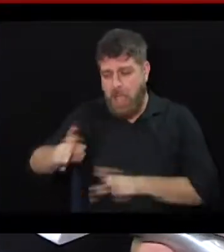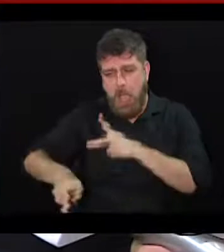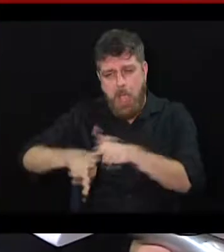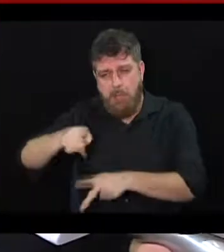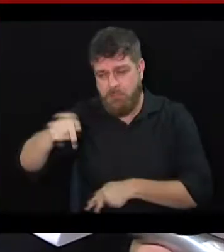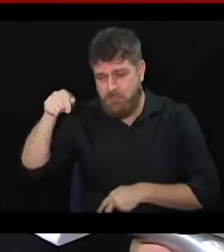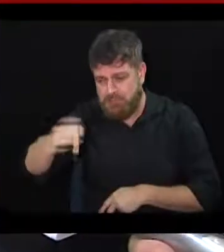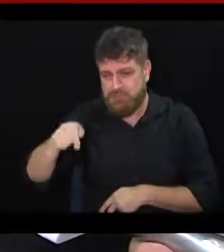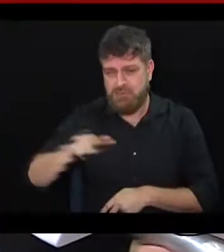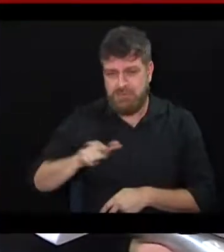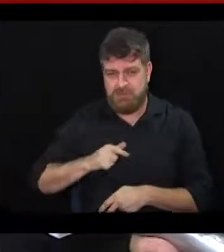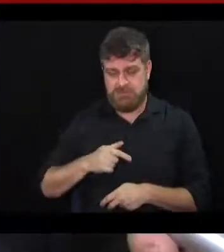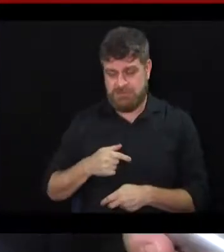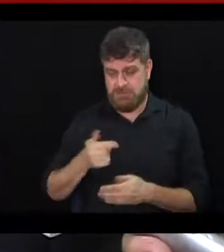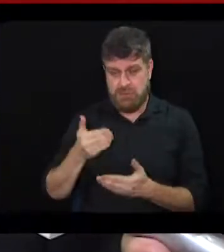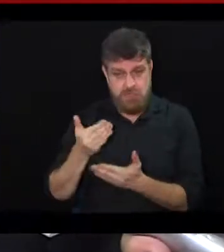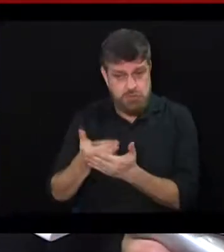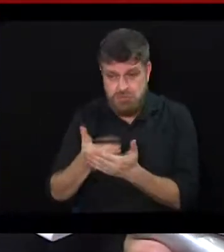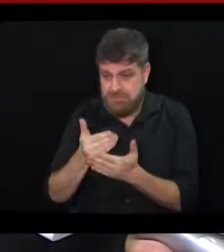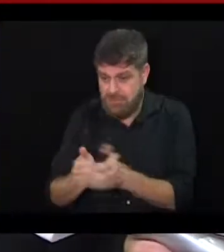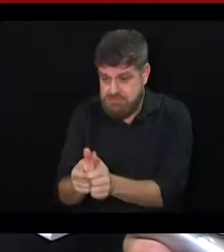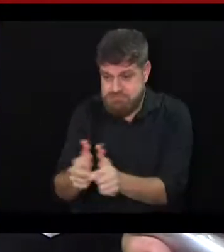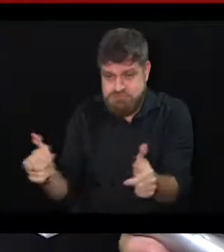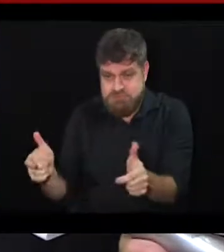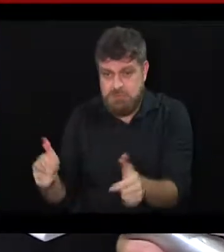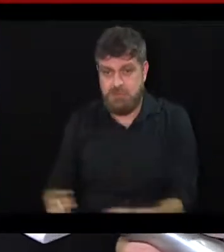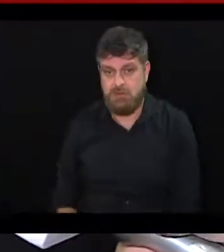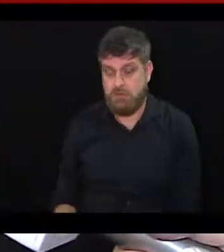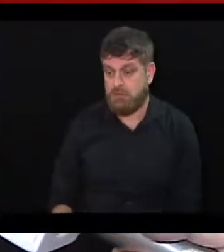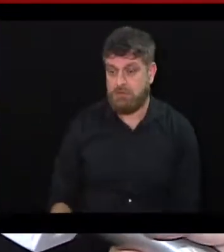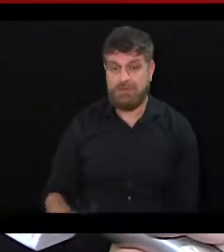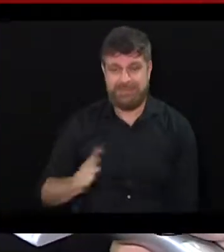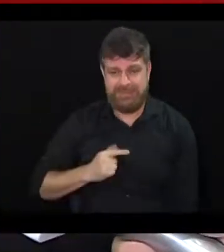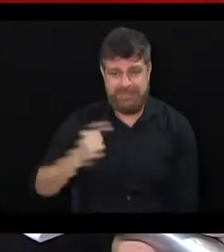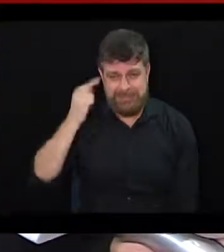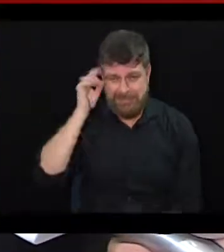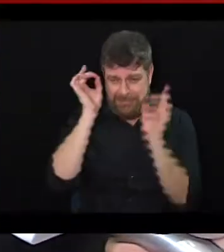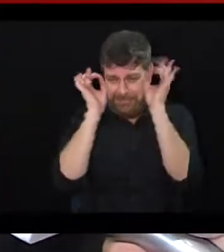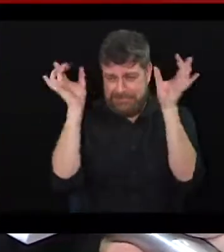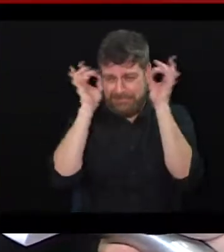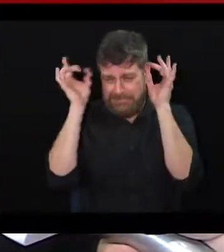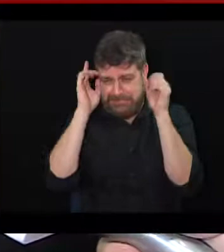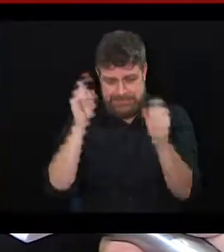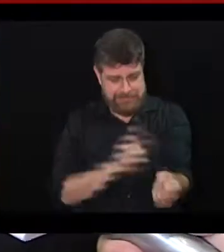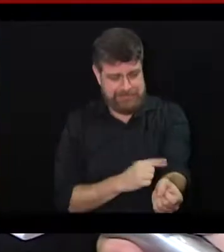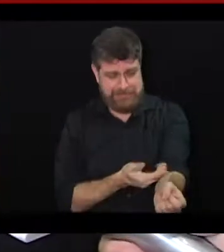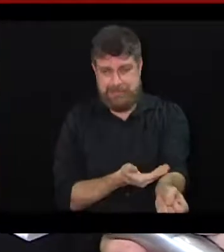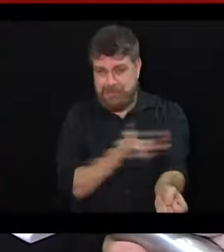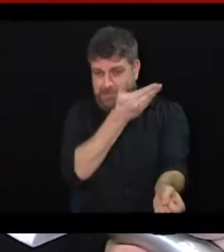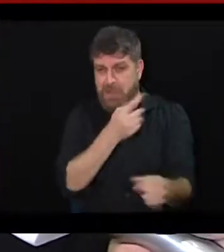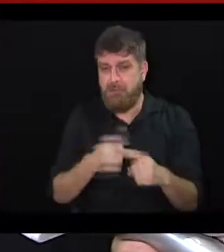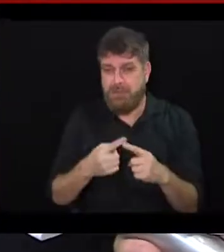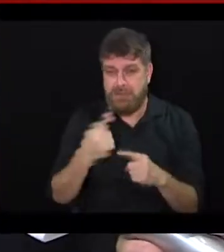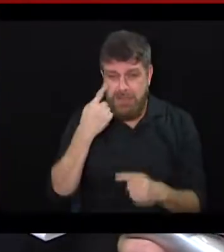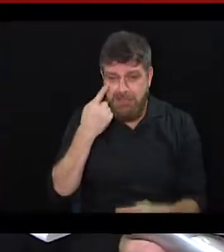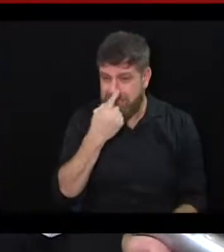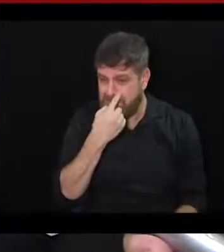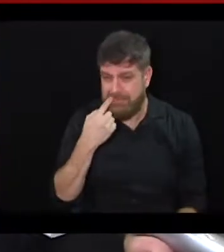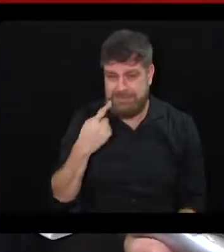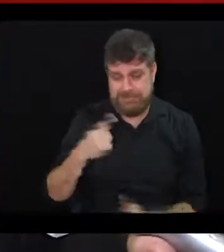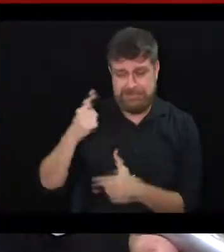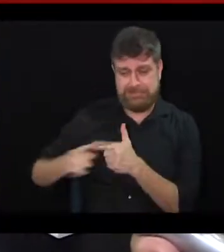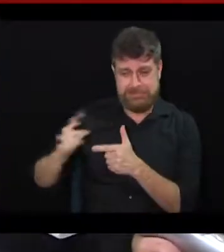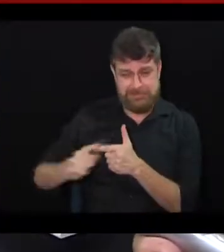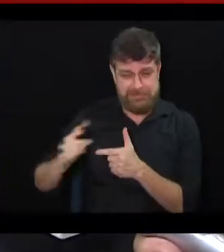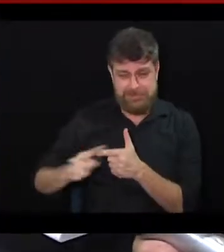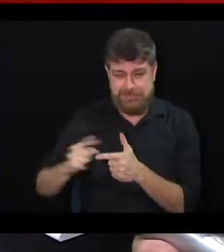população estudantil gigantesca, muitos deles sofrem com dor de cabeça, hipertensão e tudo problema visual. E com